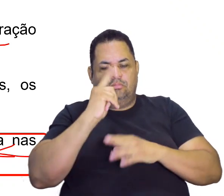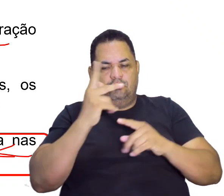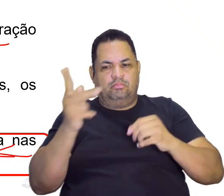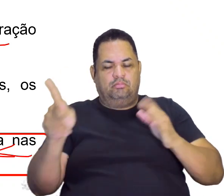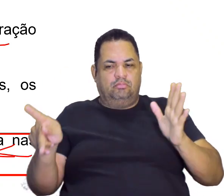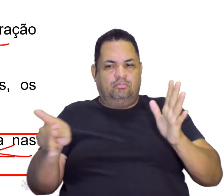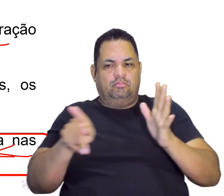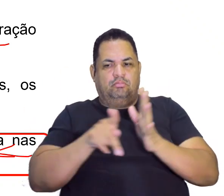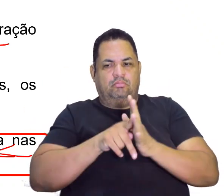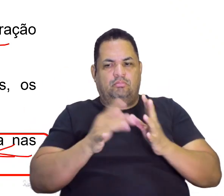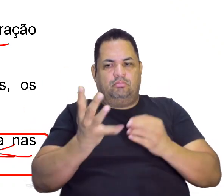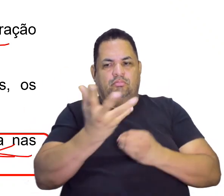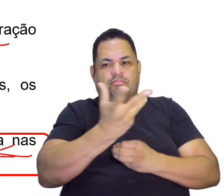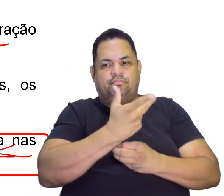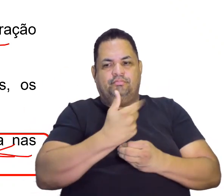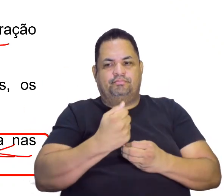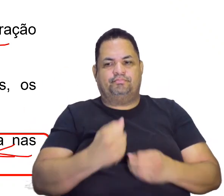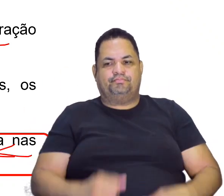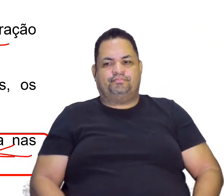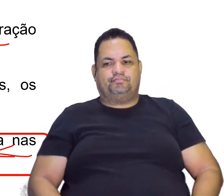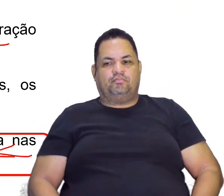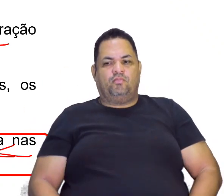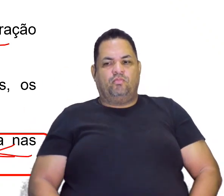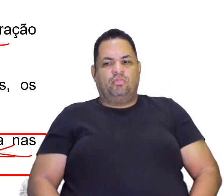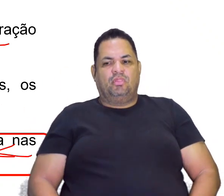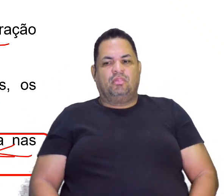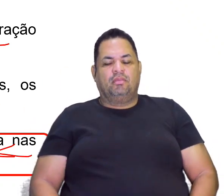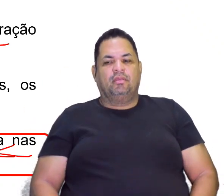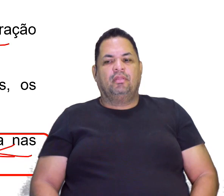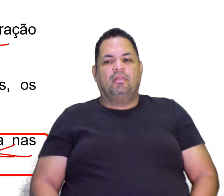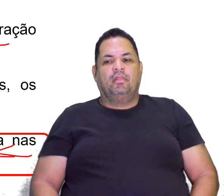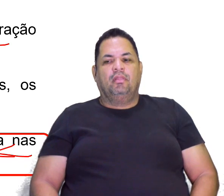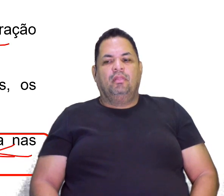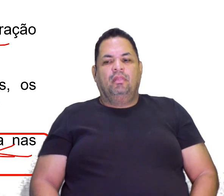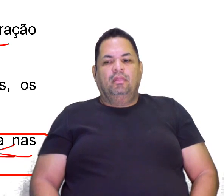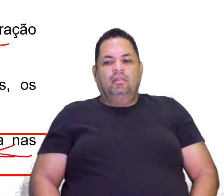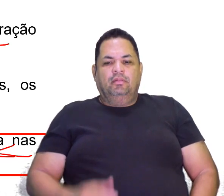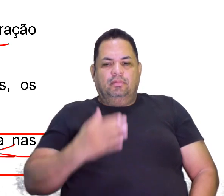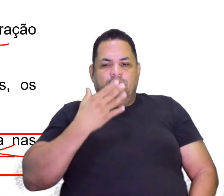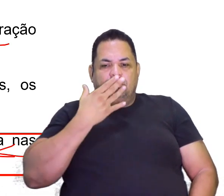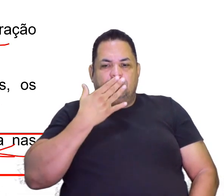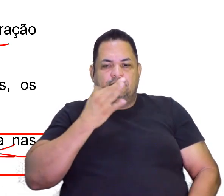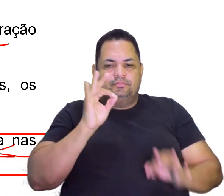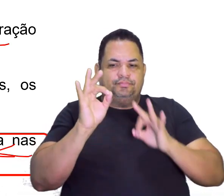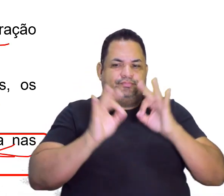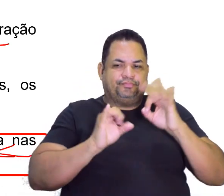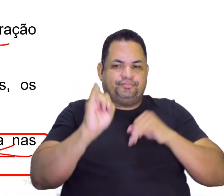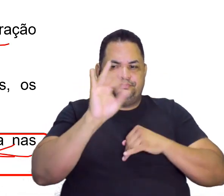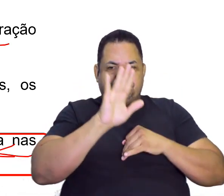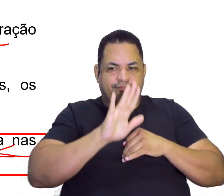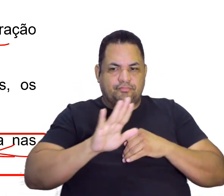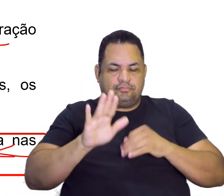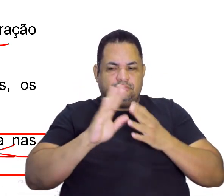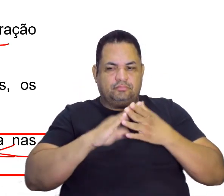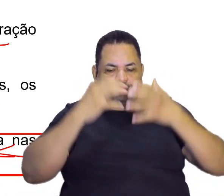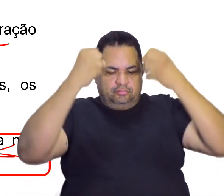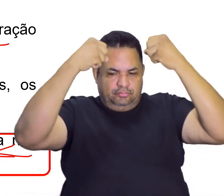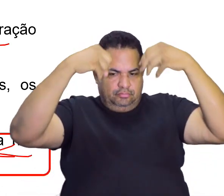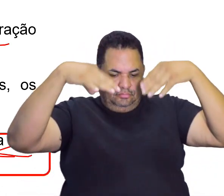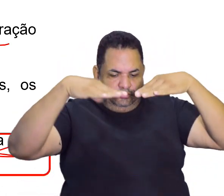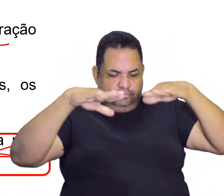à beleza e à própria arte. Então, as cores, a figura, a